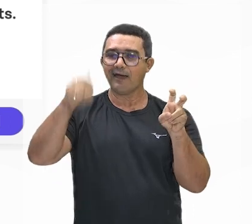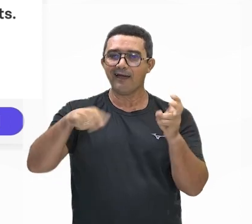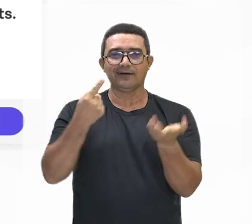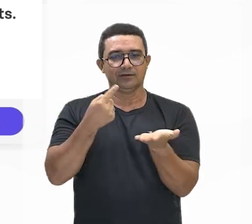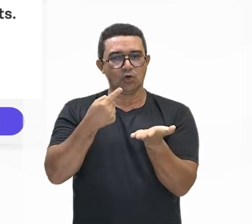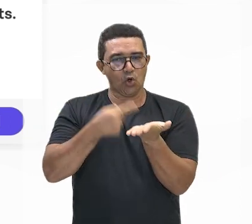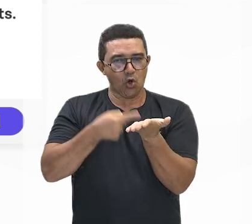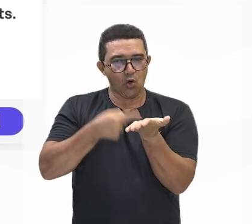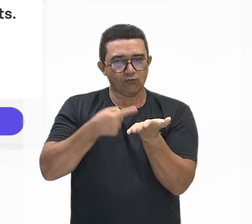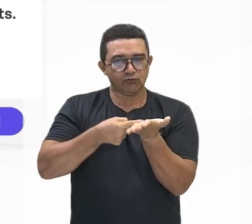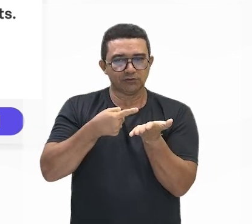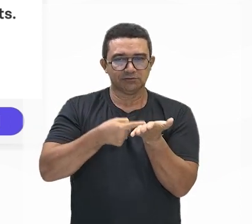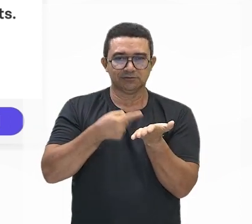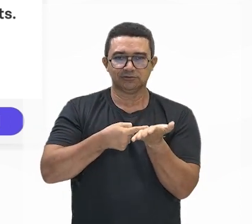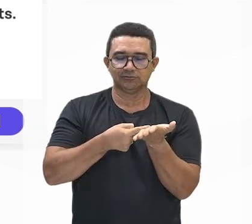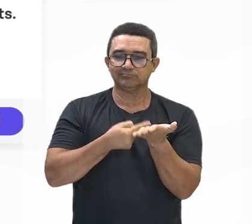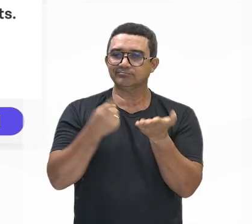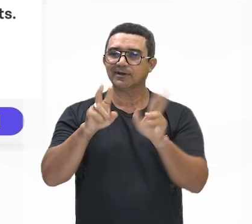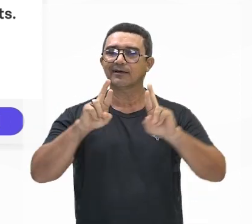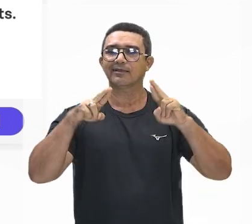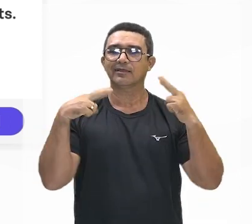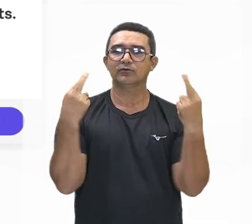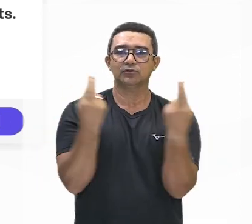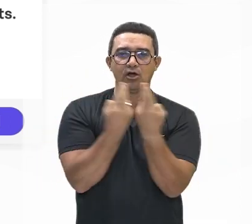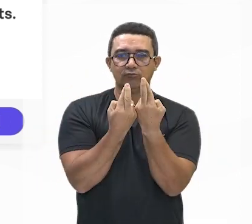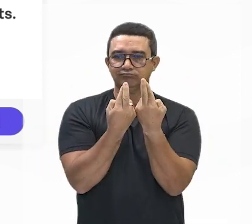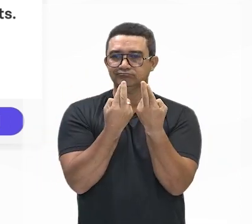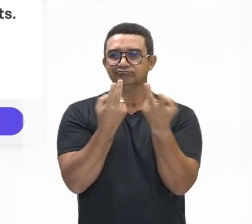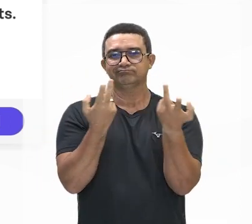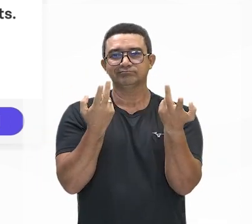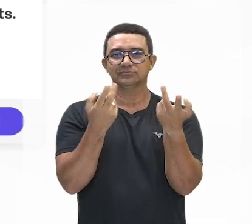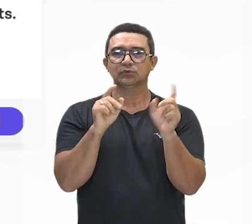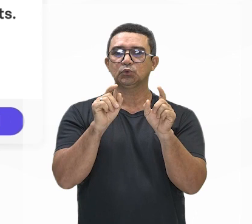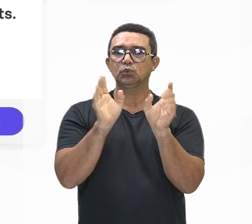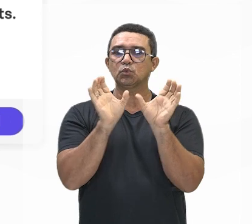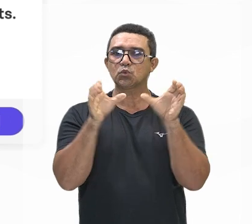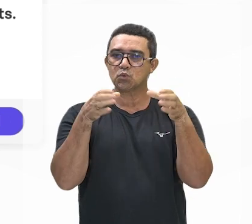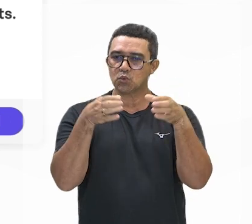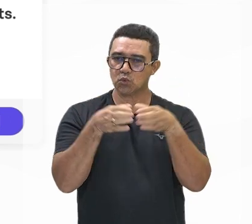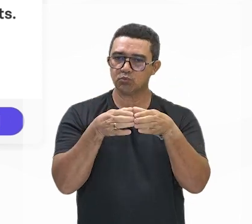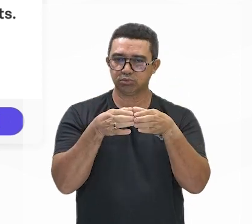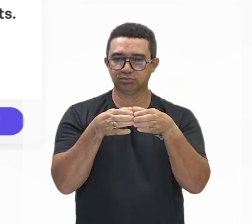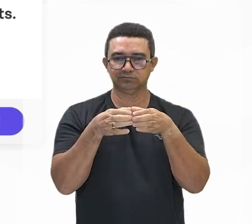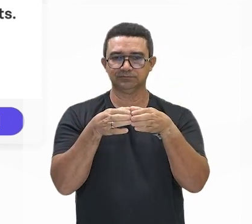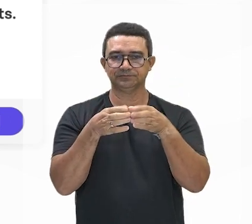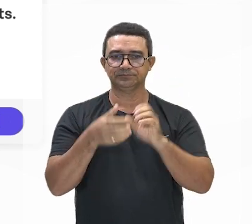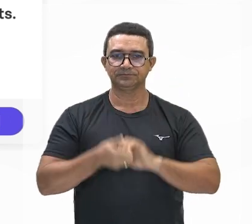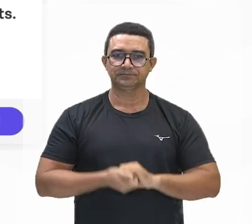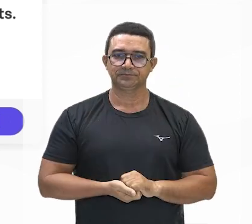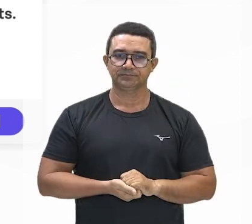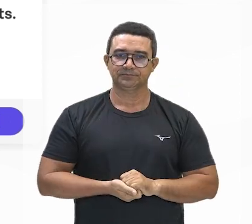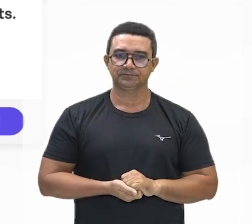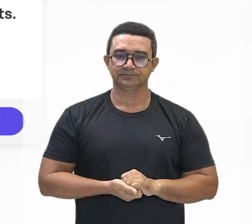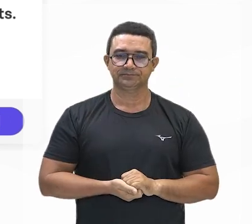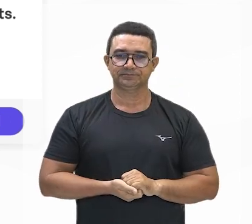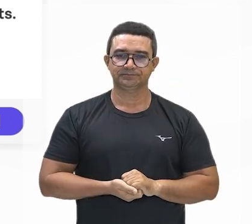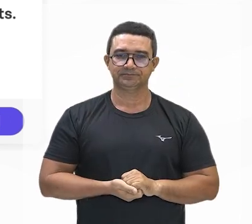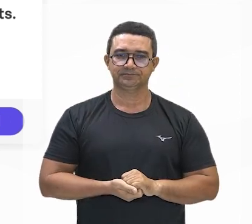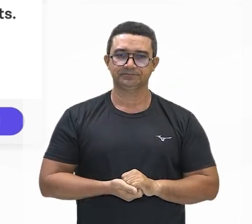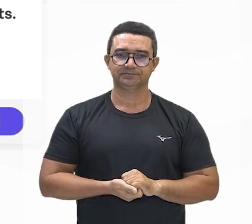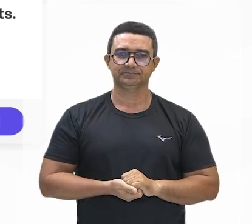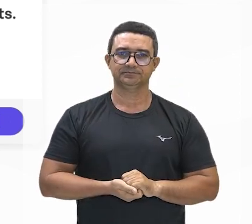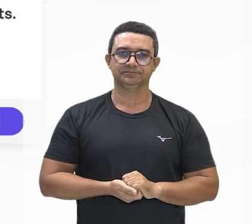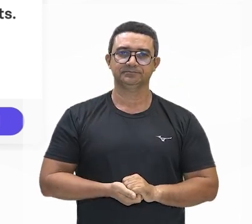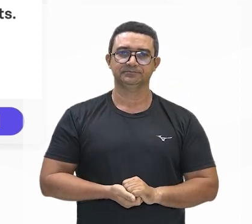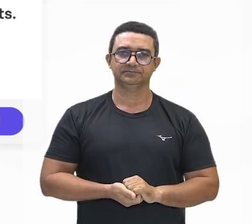para uma reunião do time, né? Uma reunião aí da equipe. Então, o Peter, lá